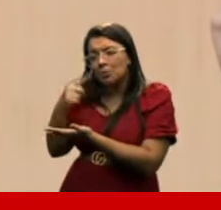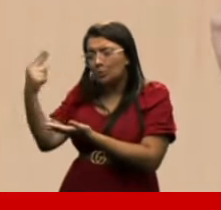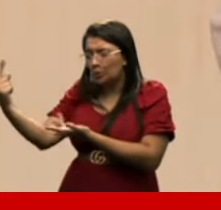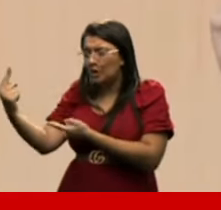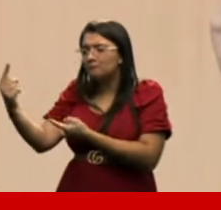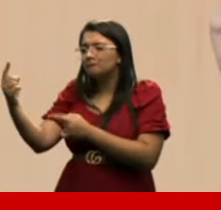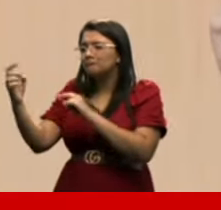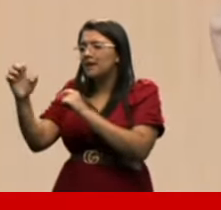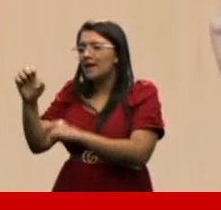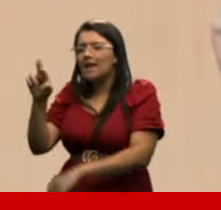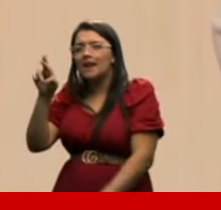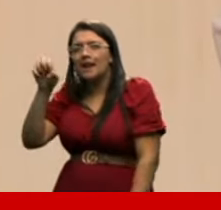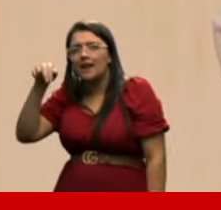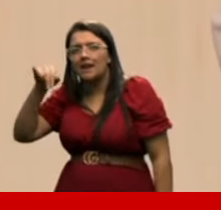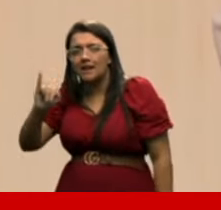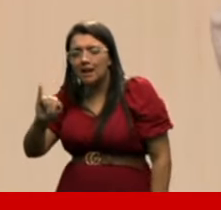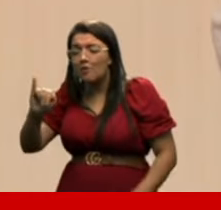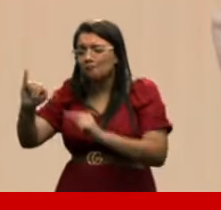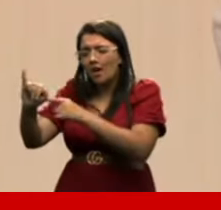quê? Exemplo.